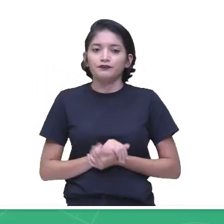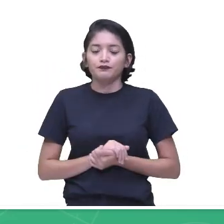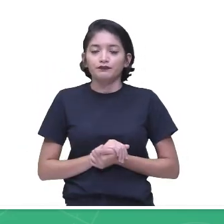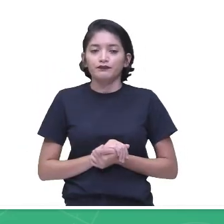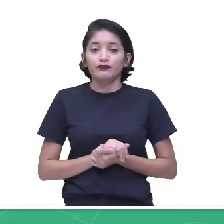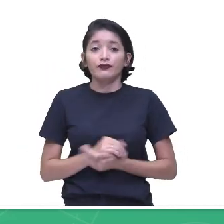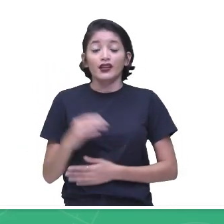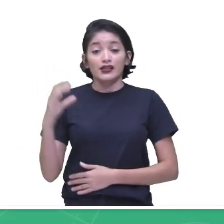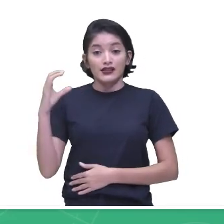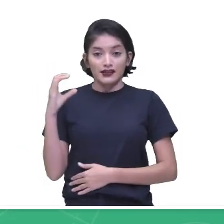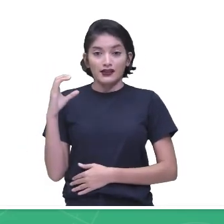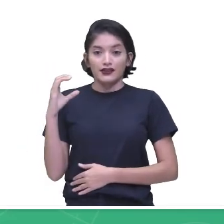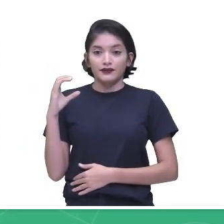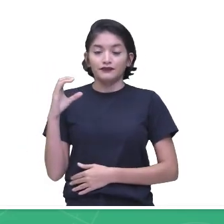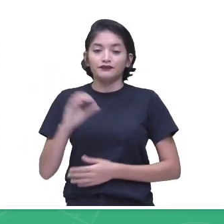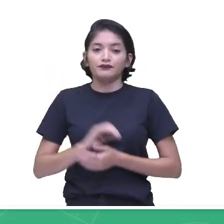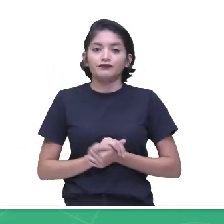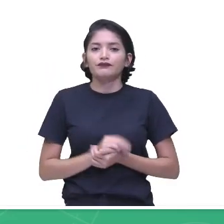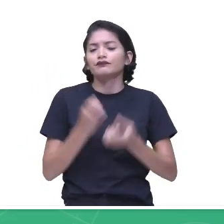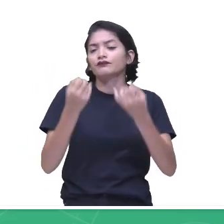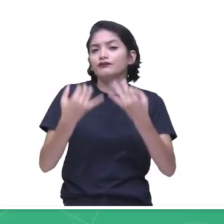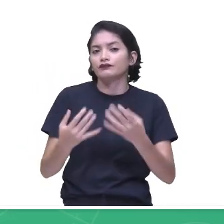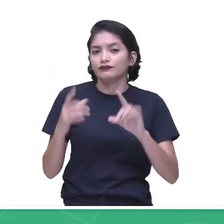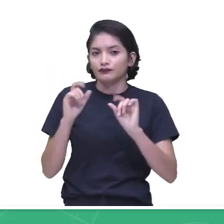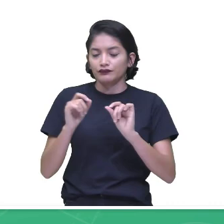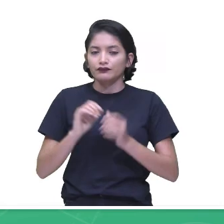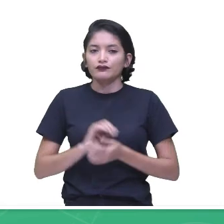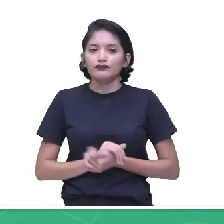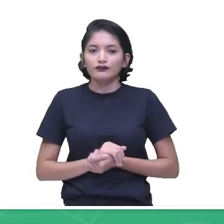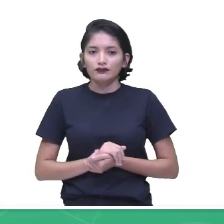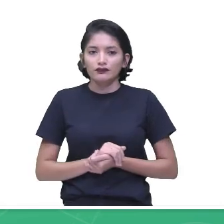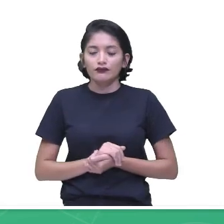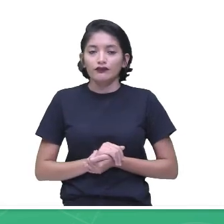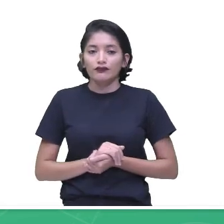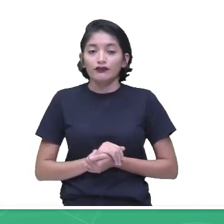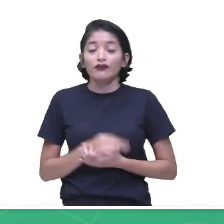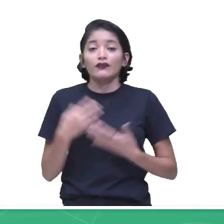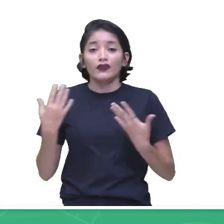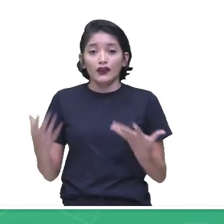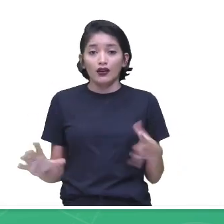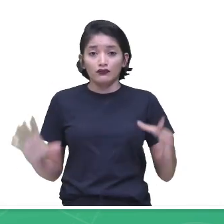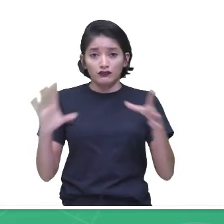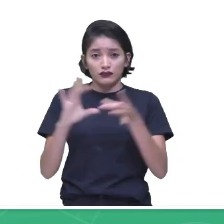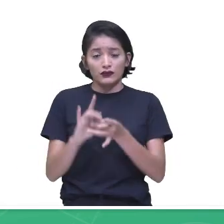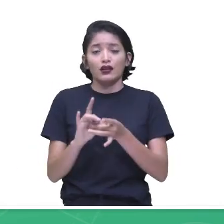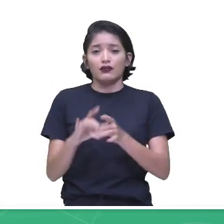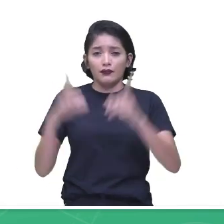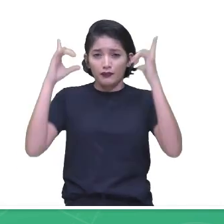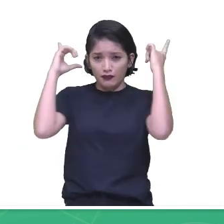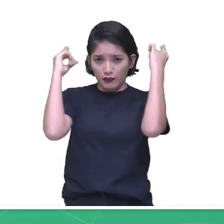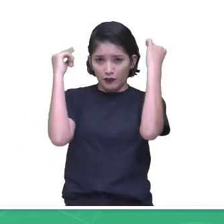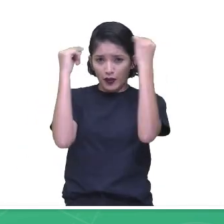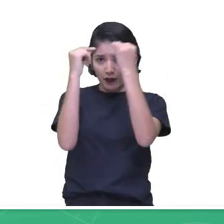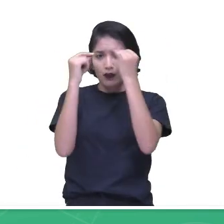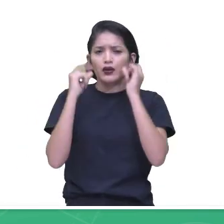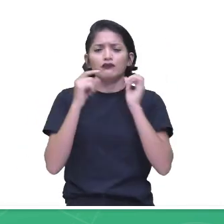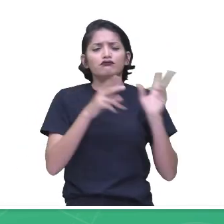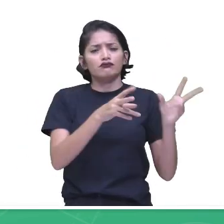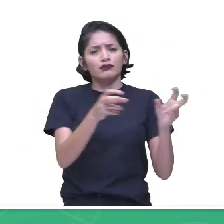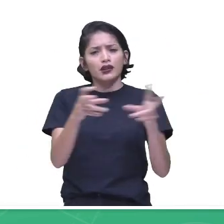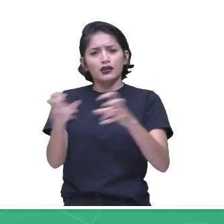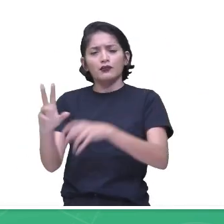C diz o seguinte, estava vinculada, na Grécia Antiga, a uma percepção